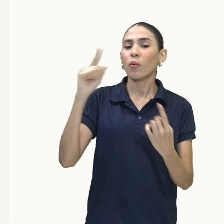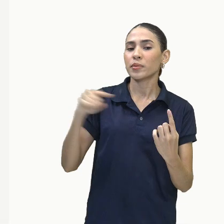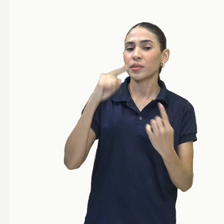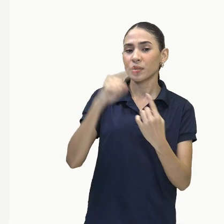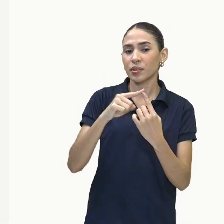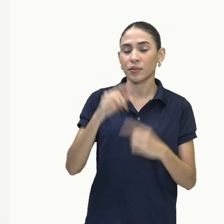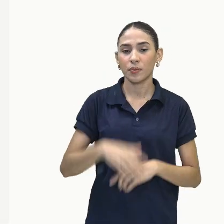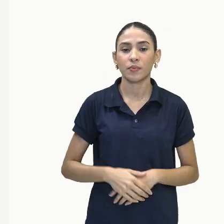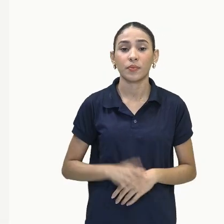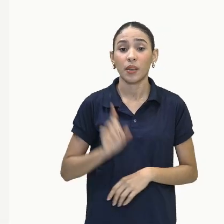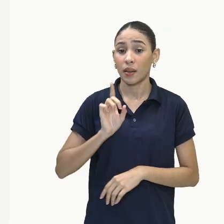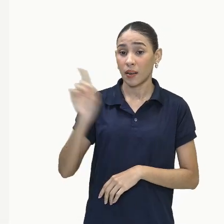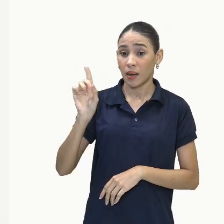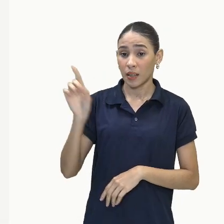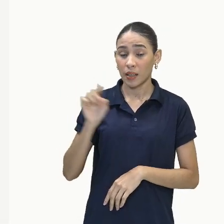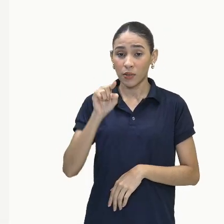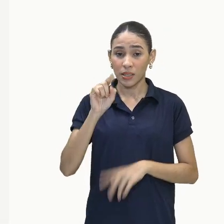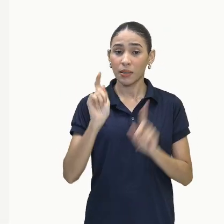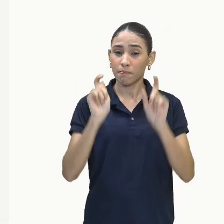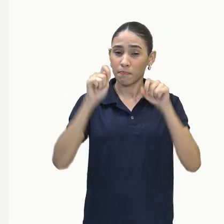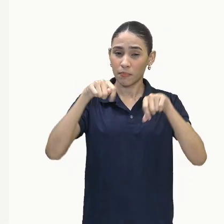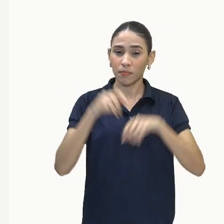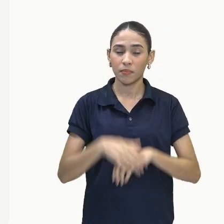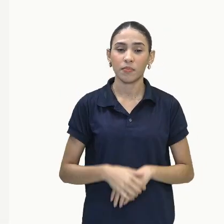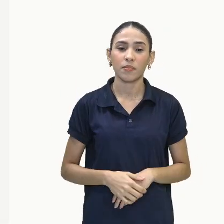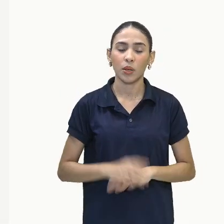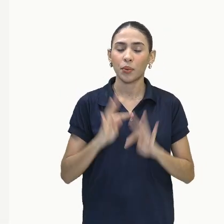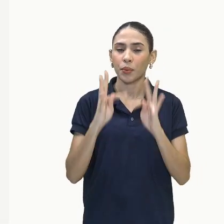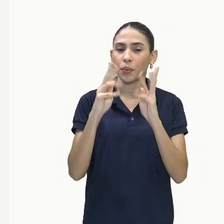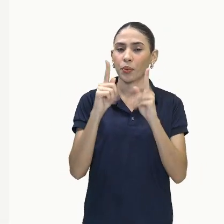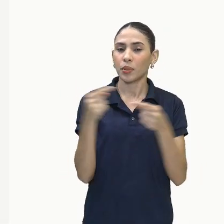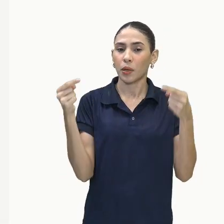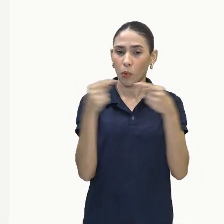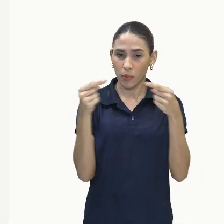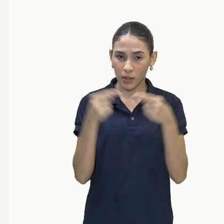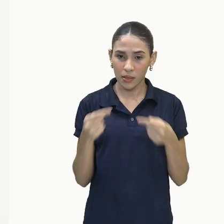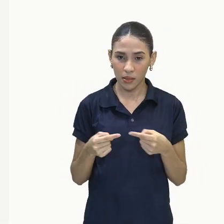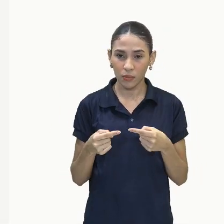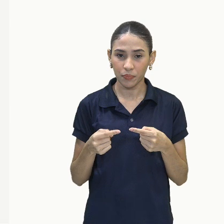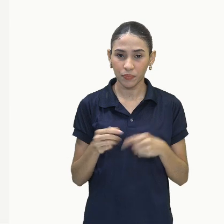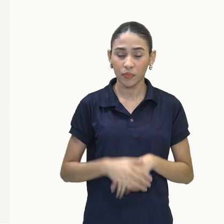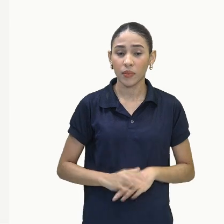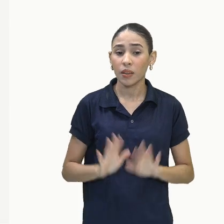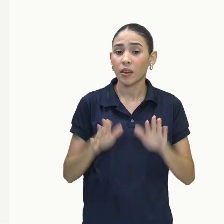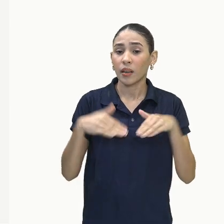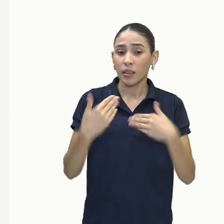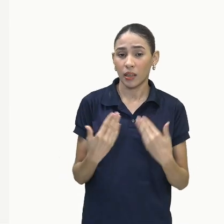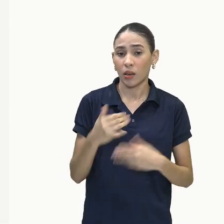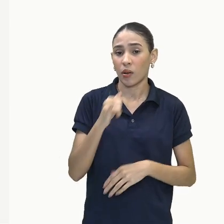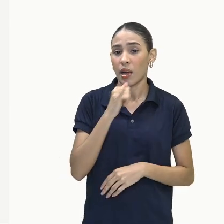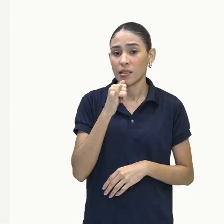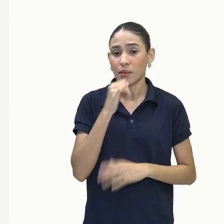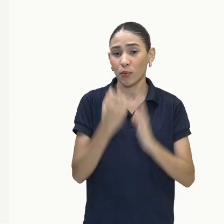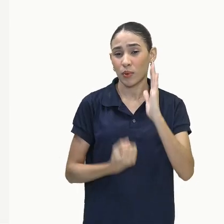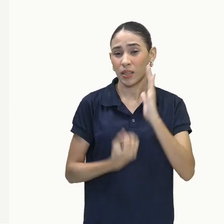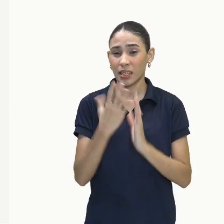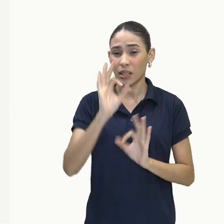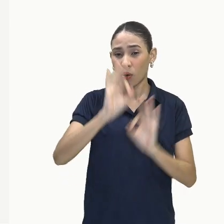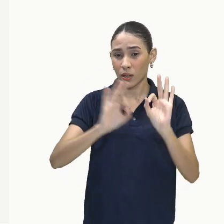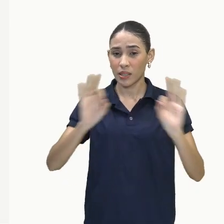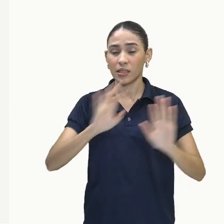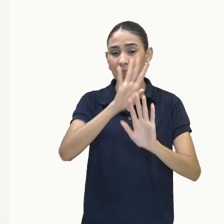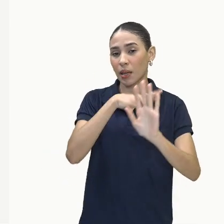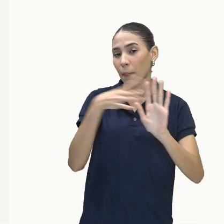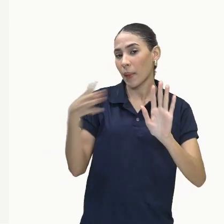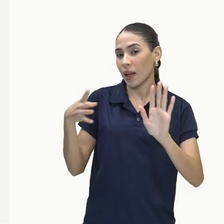disso? Aqui eu consigo visualizar todas as combinações possíveis. Então, quando eu crio essa tabela, é